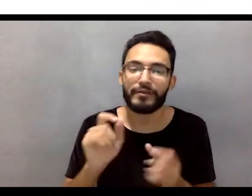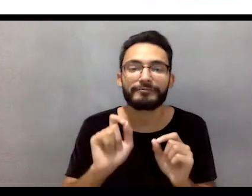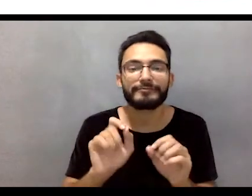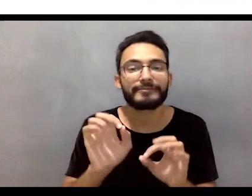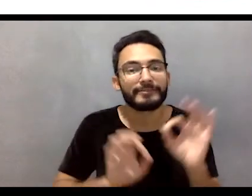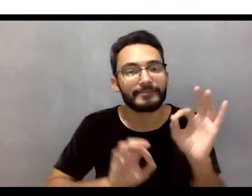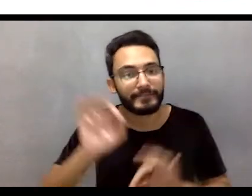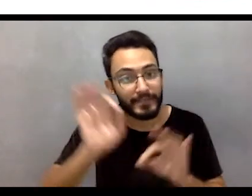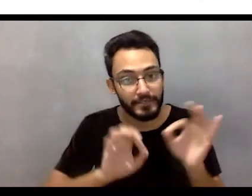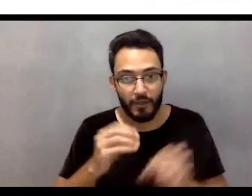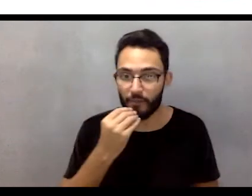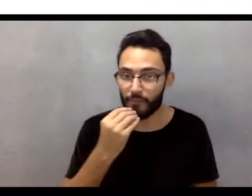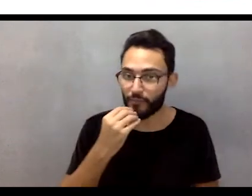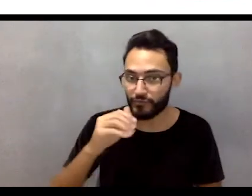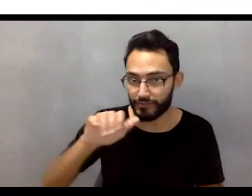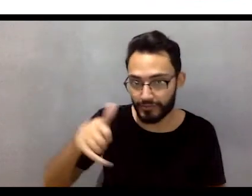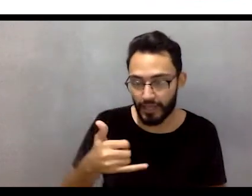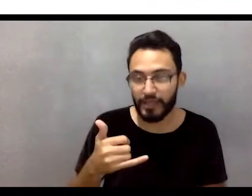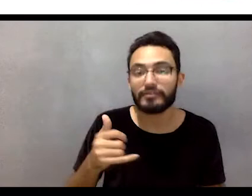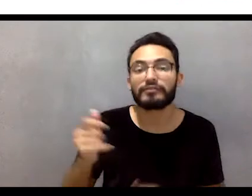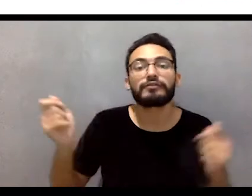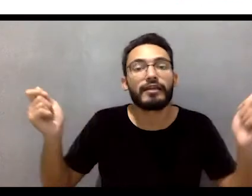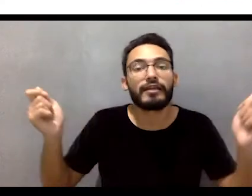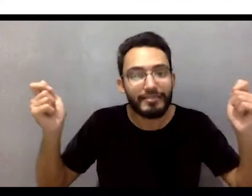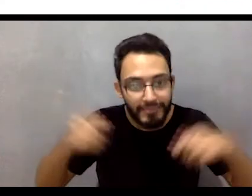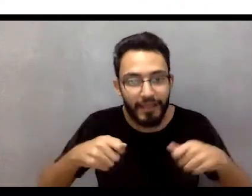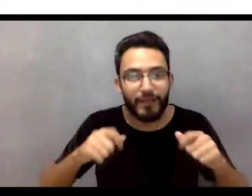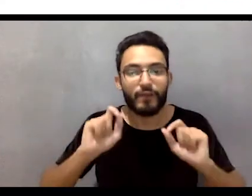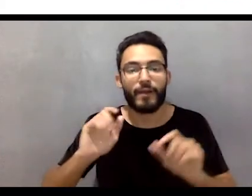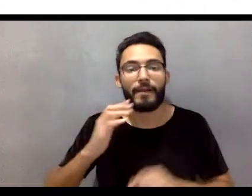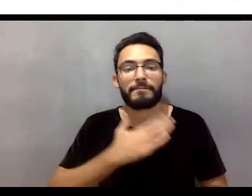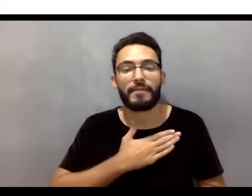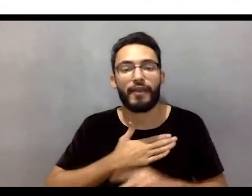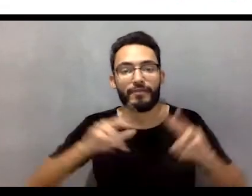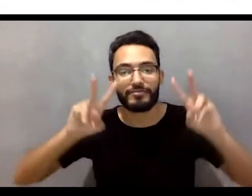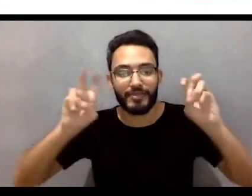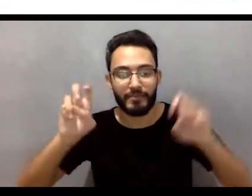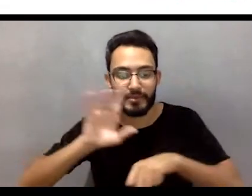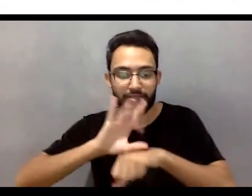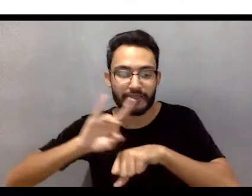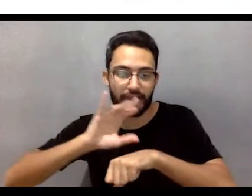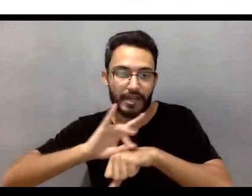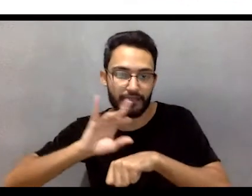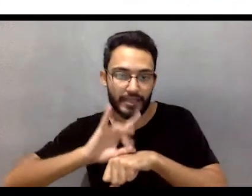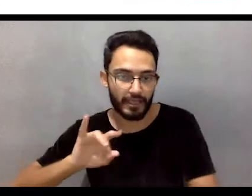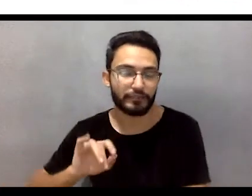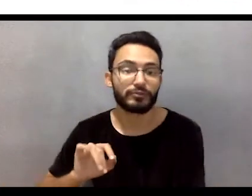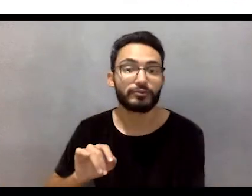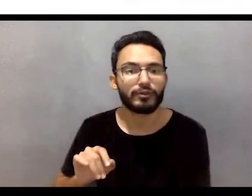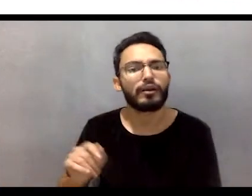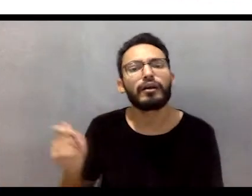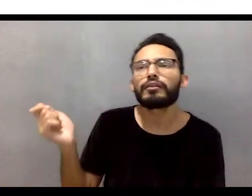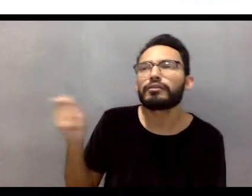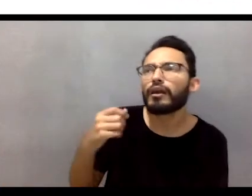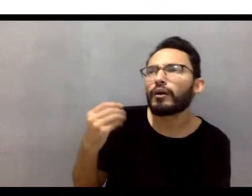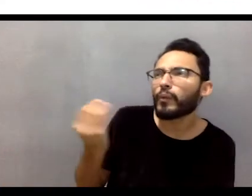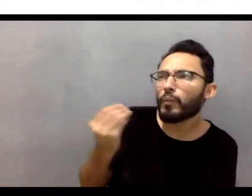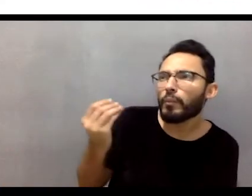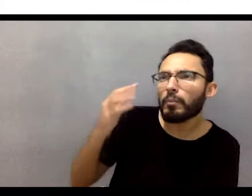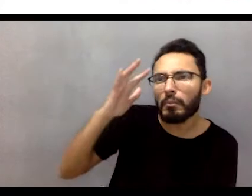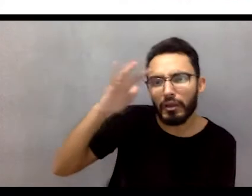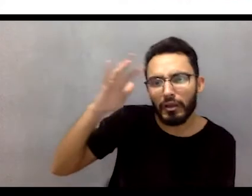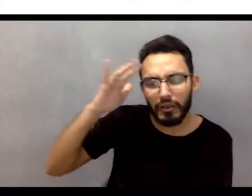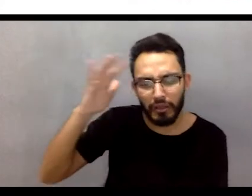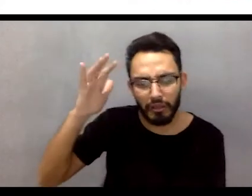essas oportunidades que podem se tornar os meus temas estratégicos. E aí, baseado nisso,